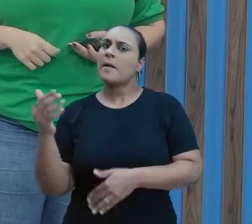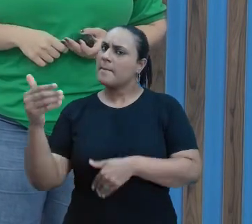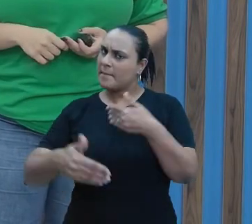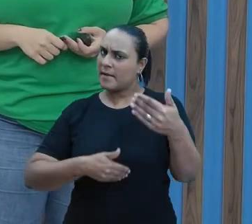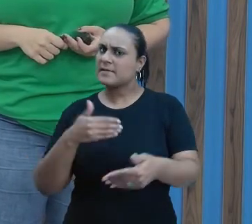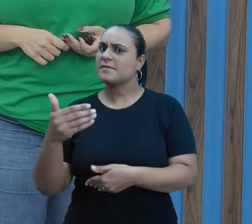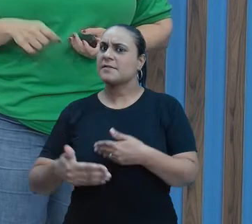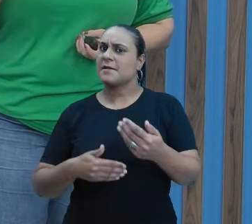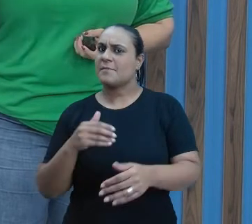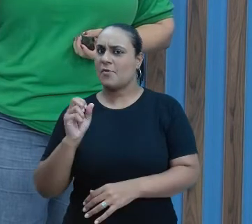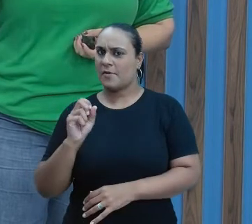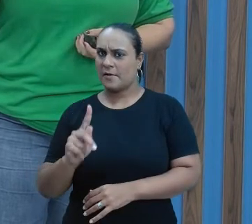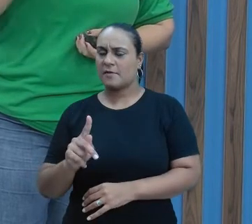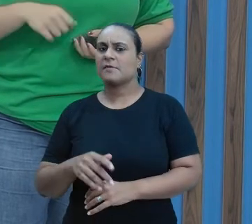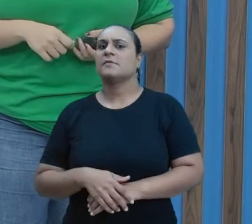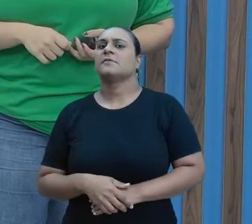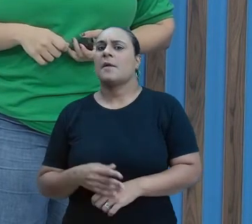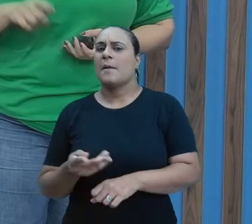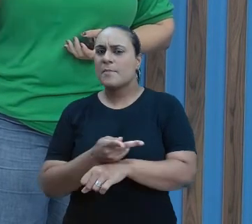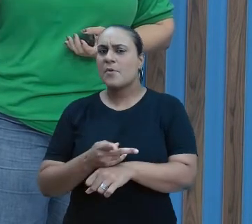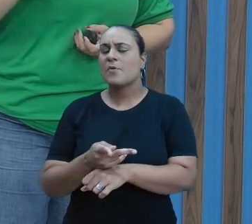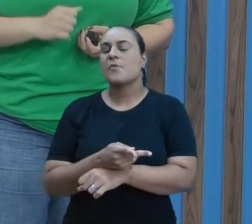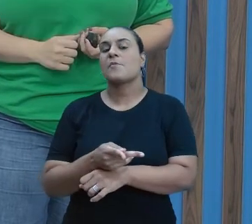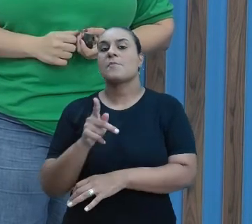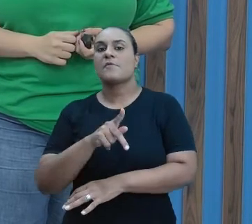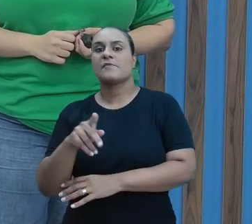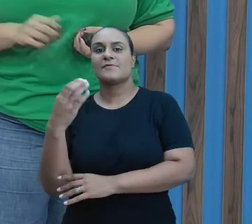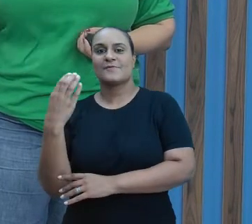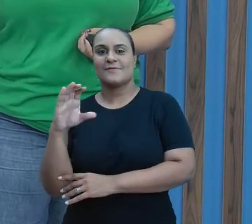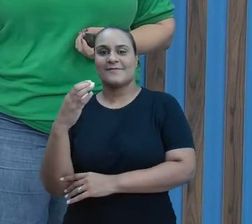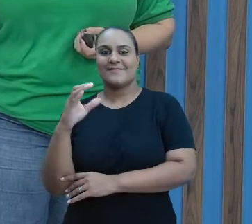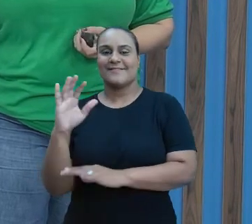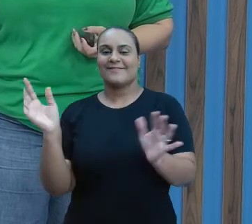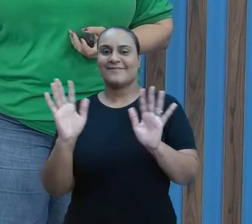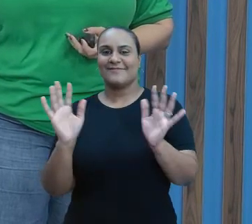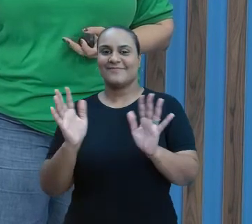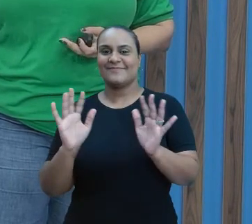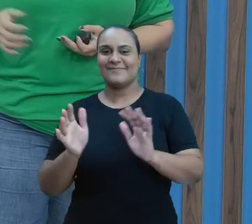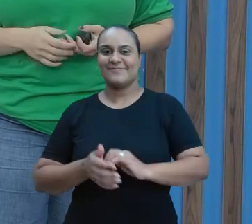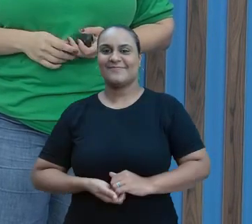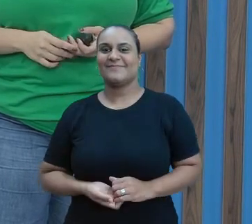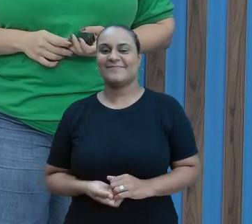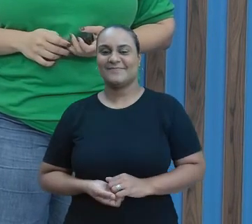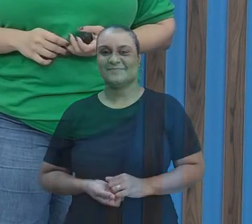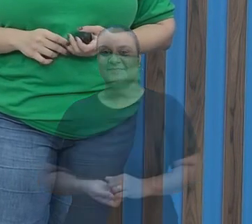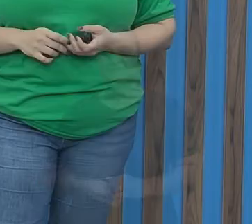Participem com a gente, viu? Procure o professor de ciências para tirar suas dúvidas. Tchau, tchau.